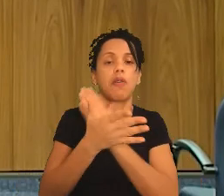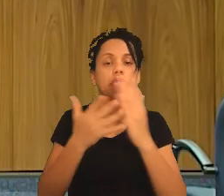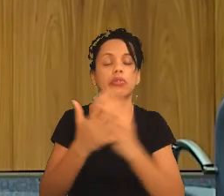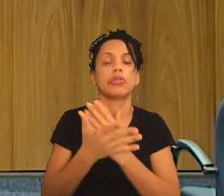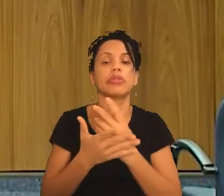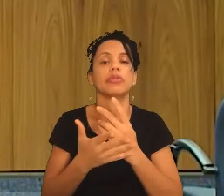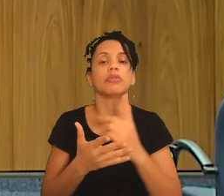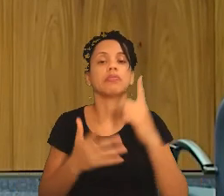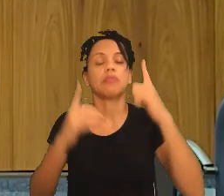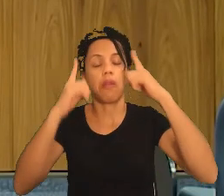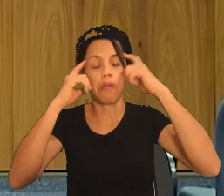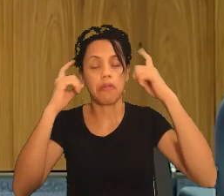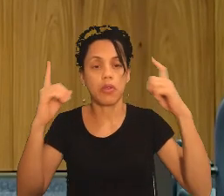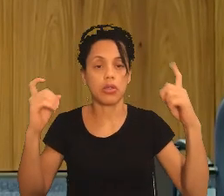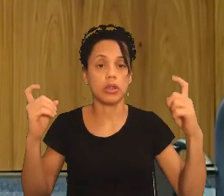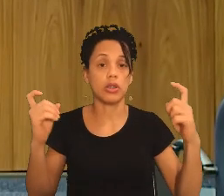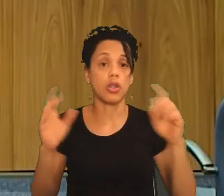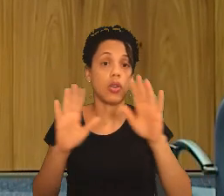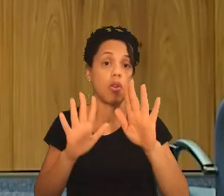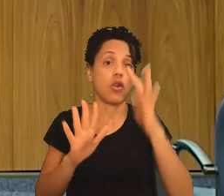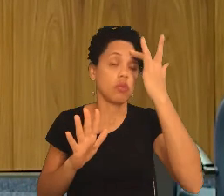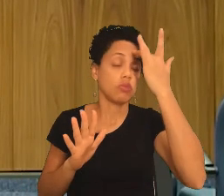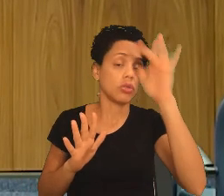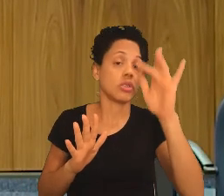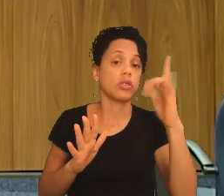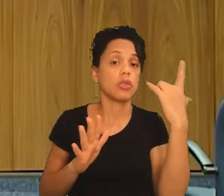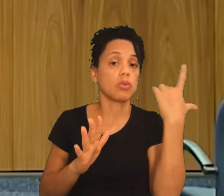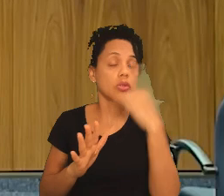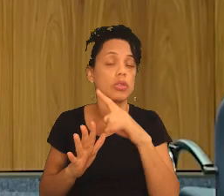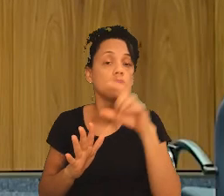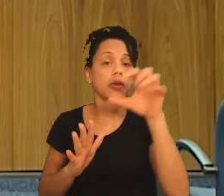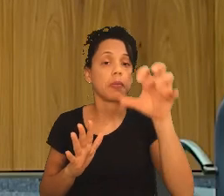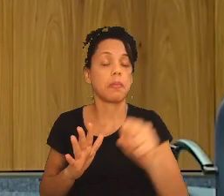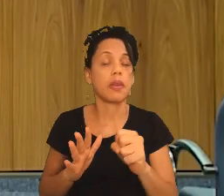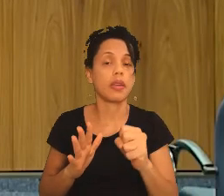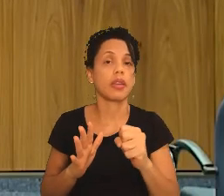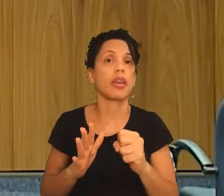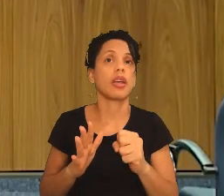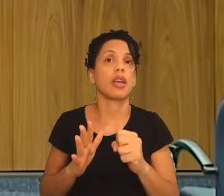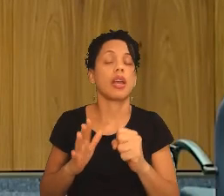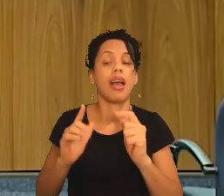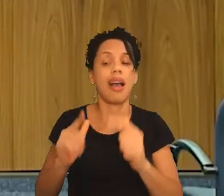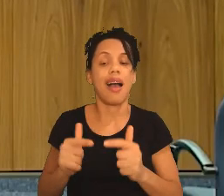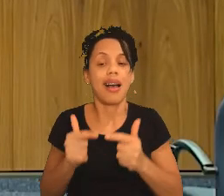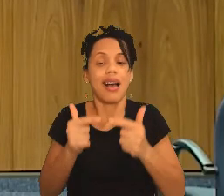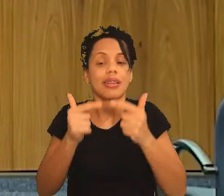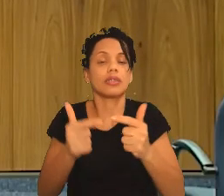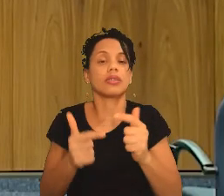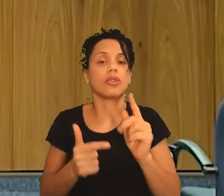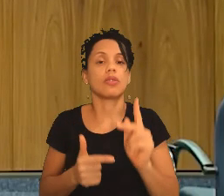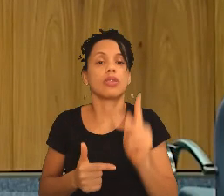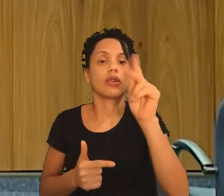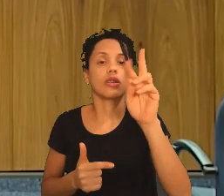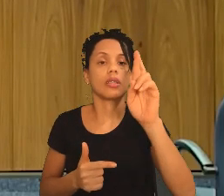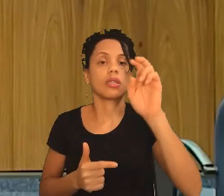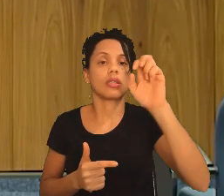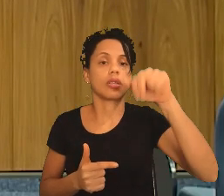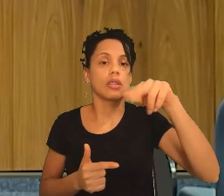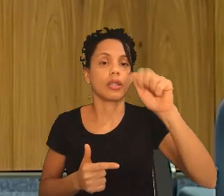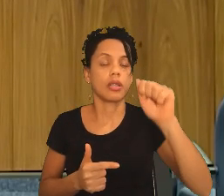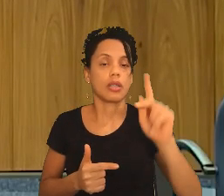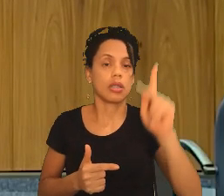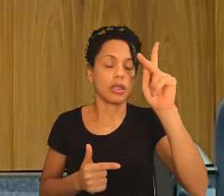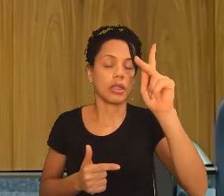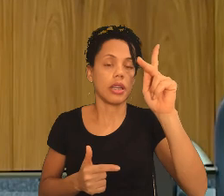resistência, como se fala no filme, enfrentamentos e episódios violentos,